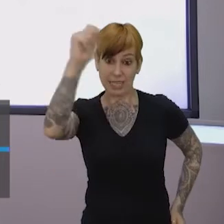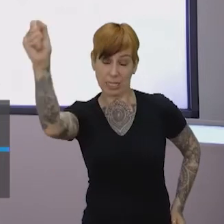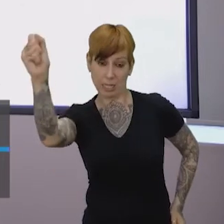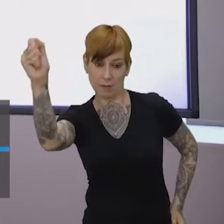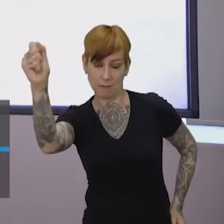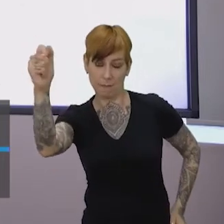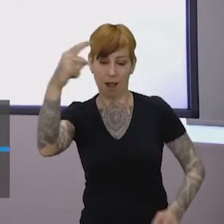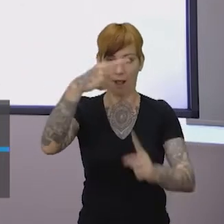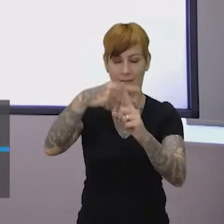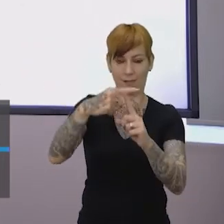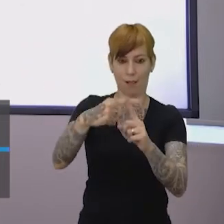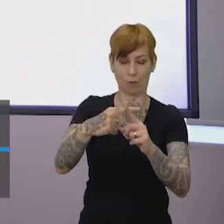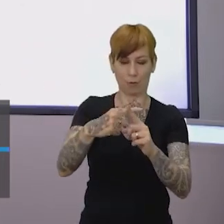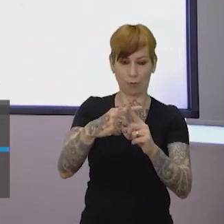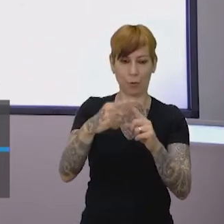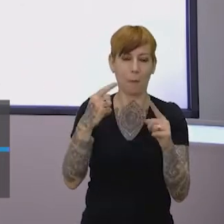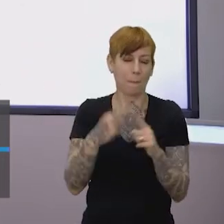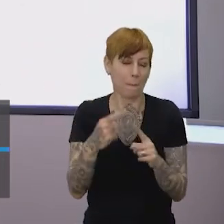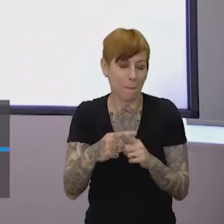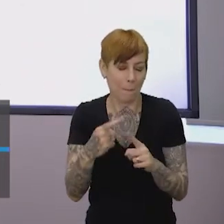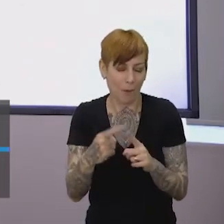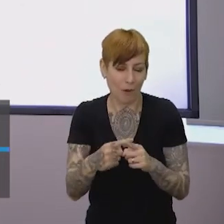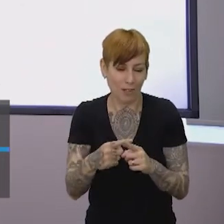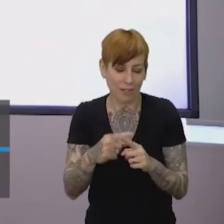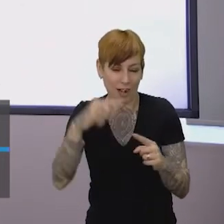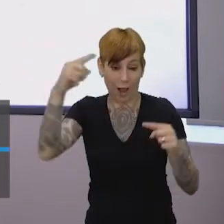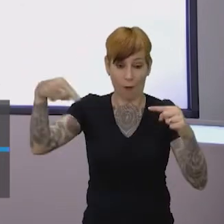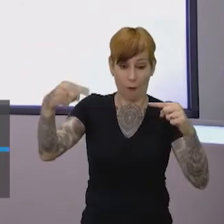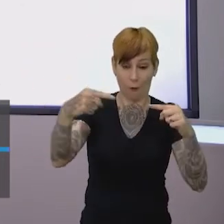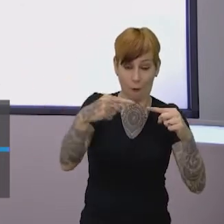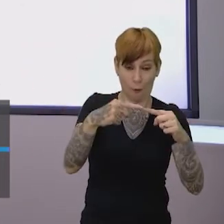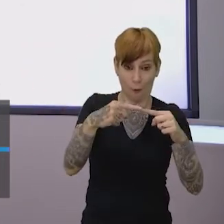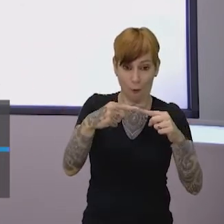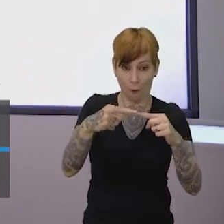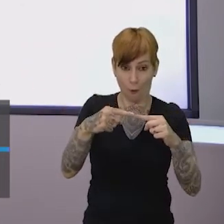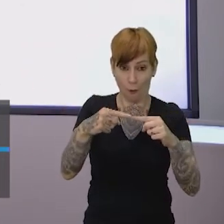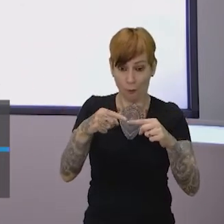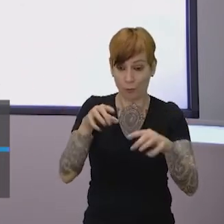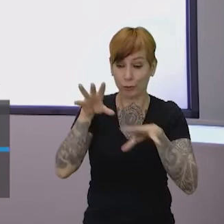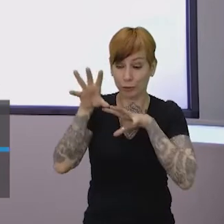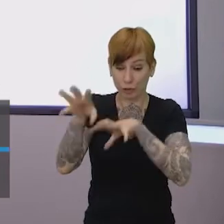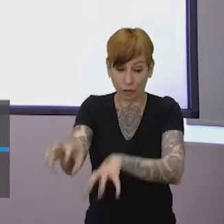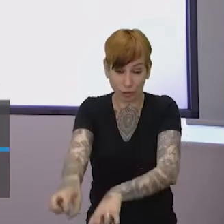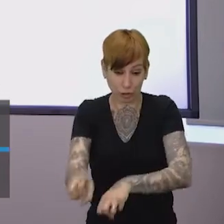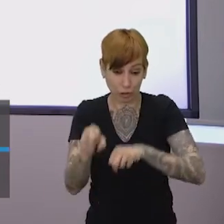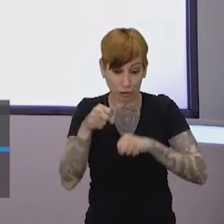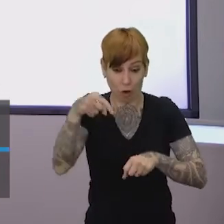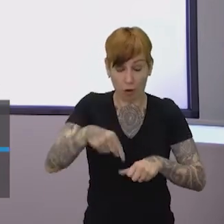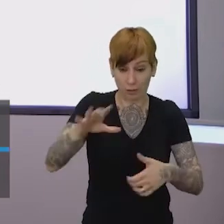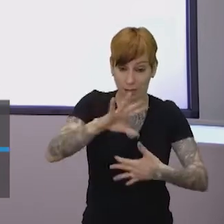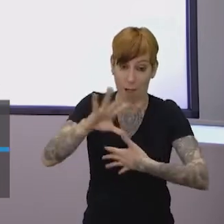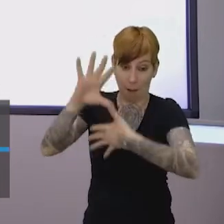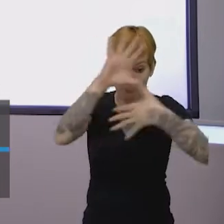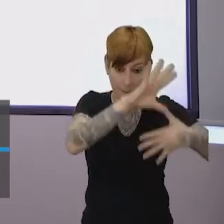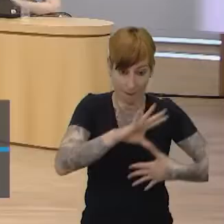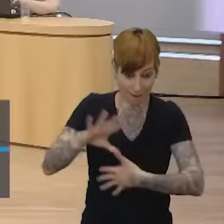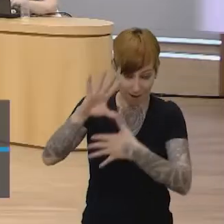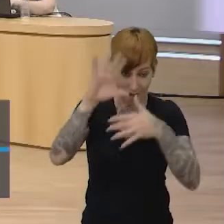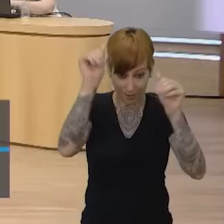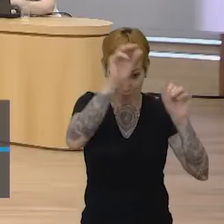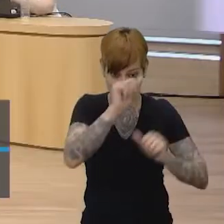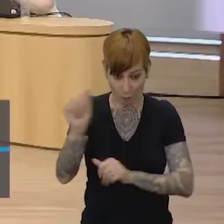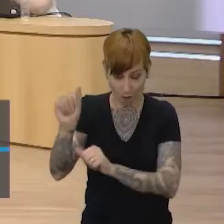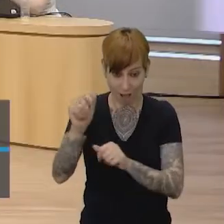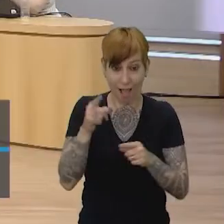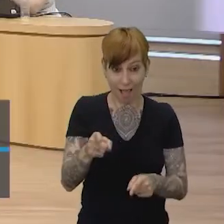dos estandartes que fizeram o processo de ocupação e de conquista da América Espanhola. Vamos falar a economia agora,